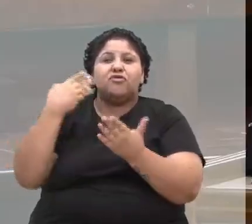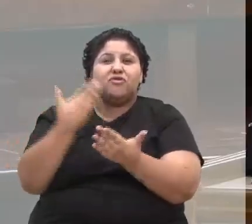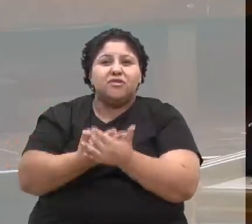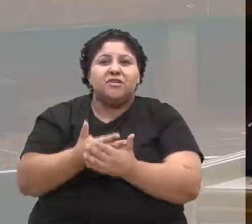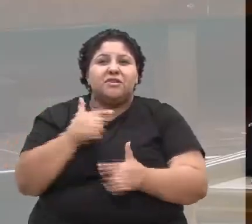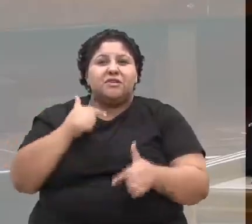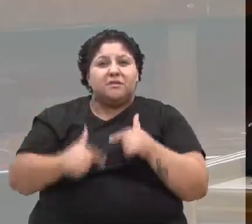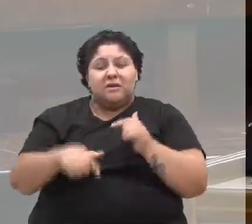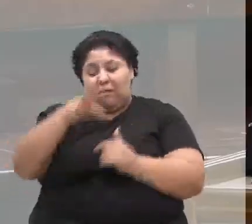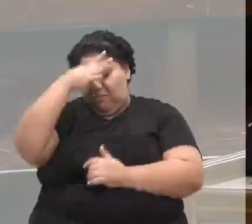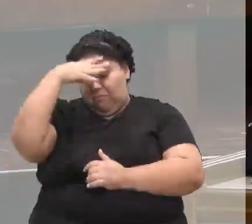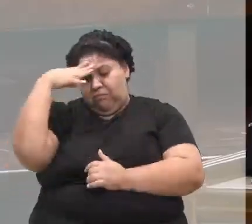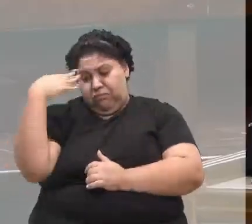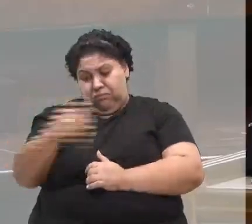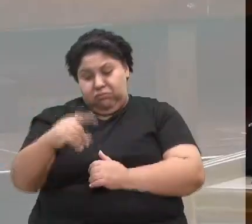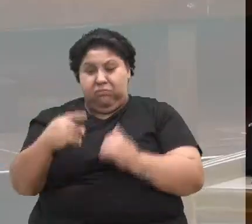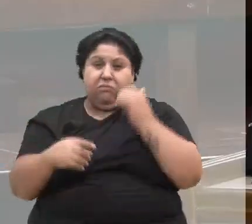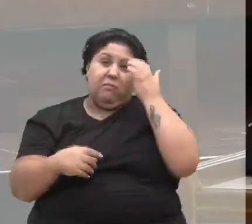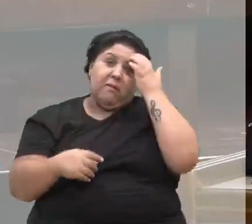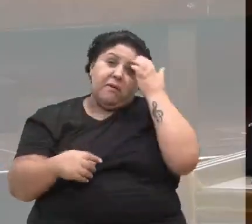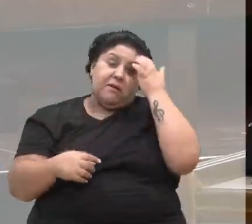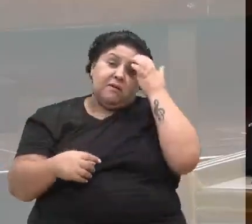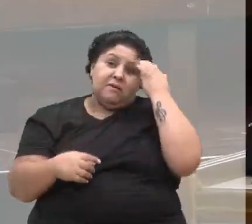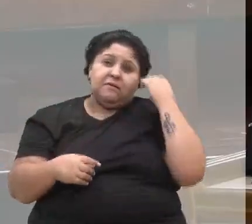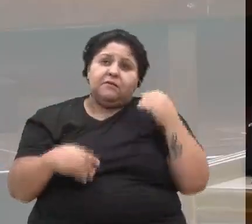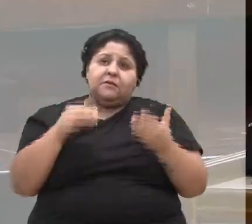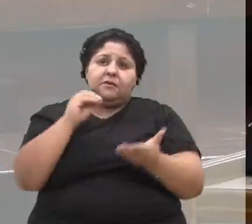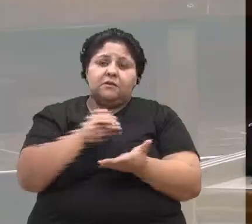trabalho árduo, um trabalho que estão trabalhando, e